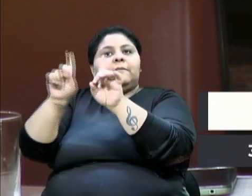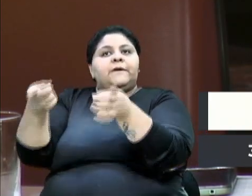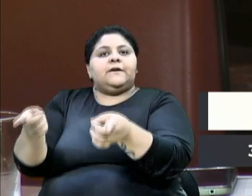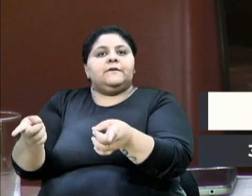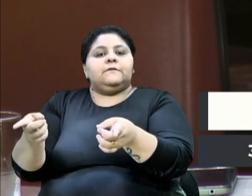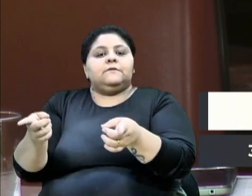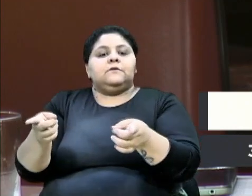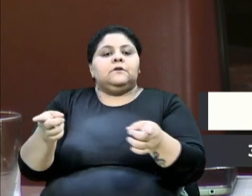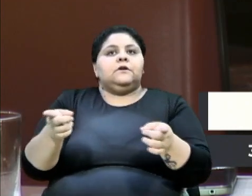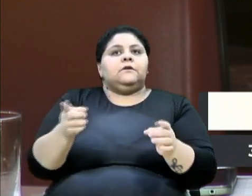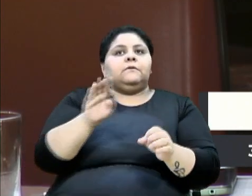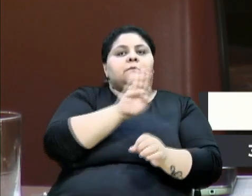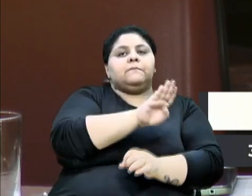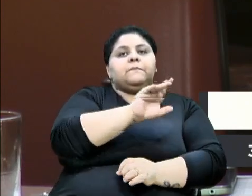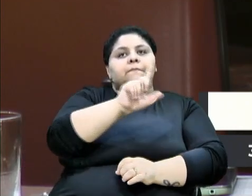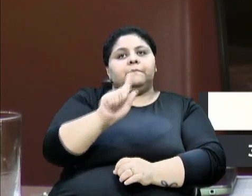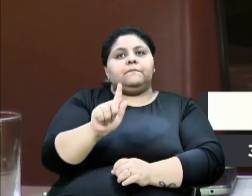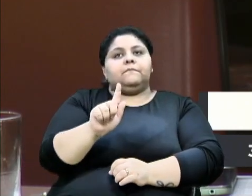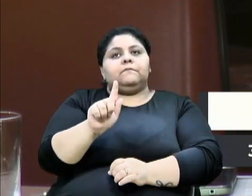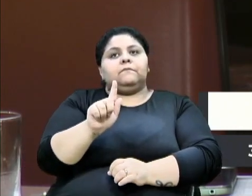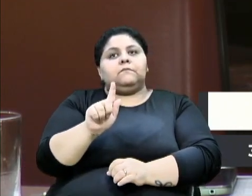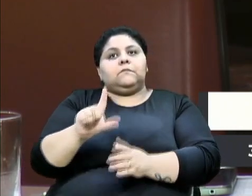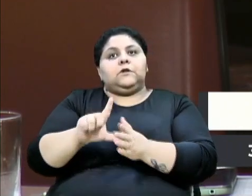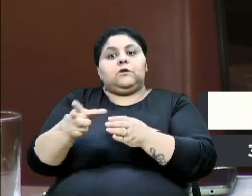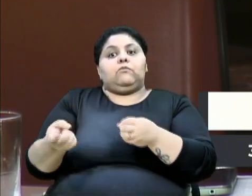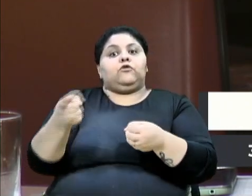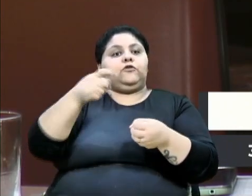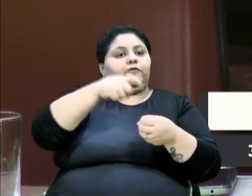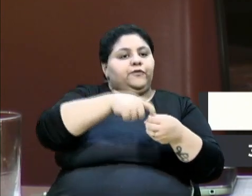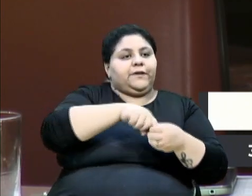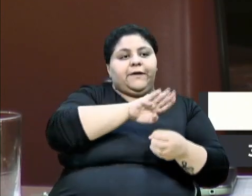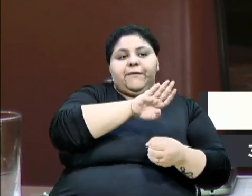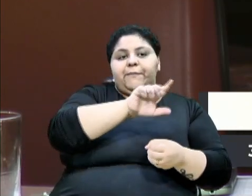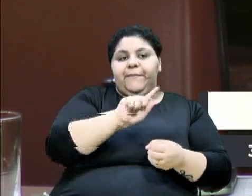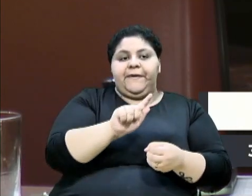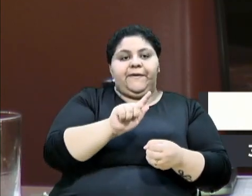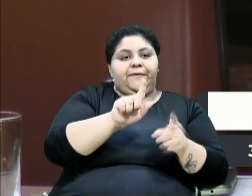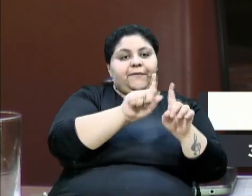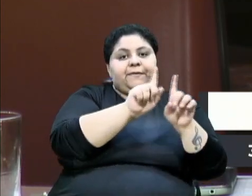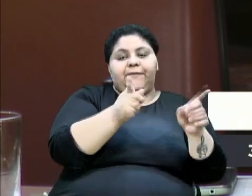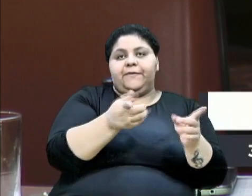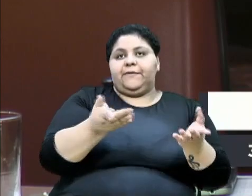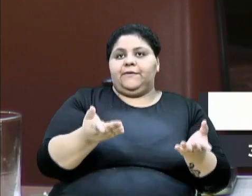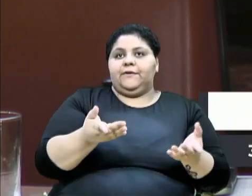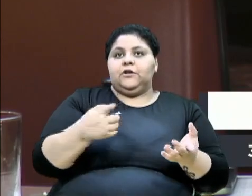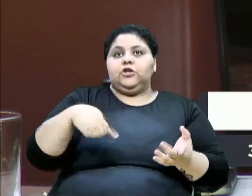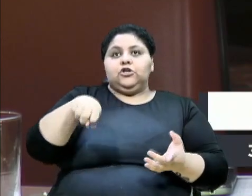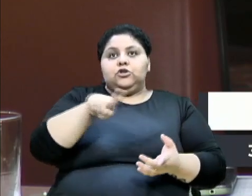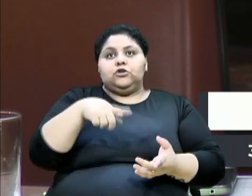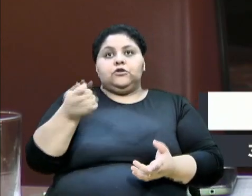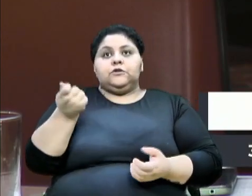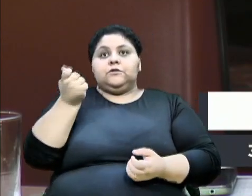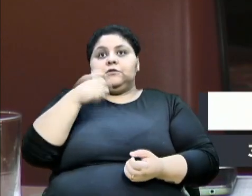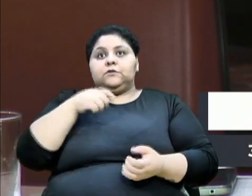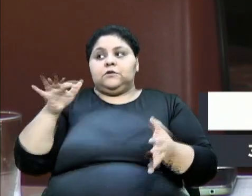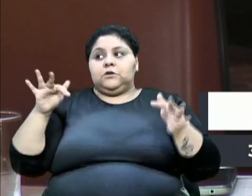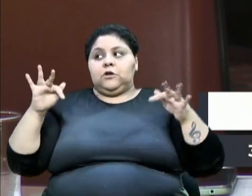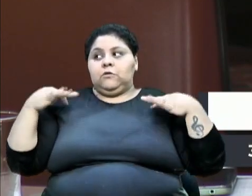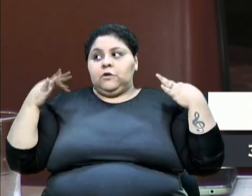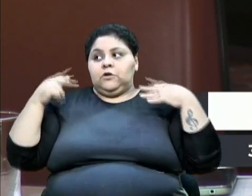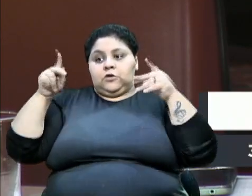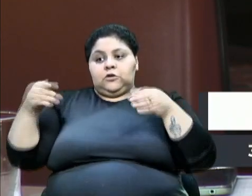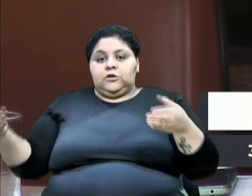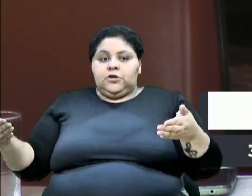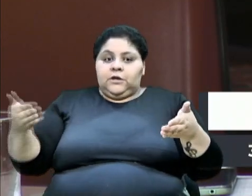de desfile e voltar para Gramado, Bento? Nós precisamos que os turistas venham para Caxias e gastem todo o dinheiro aqui, na